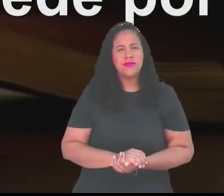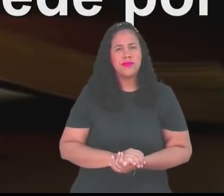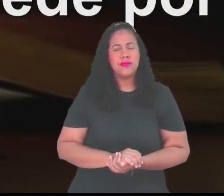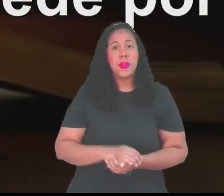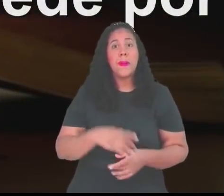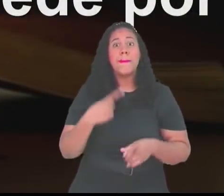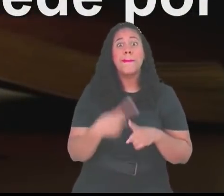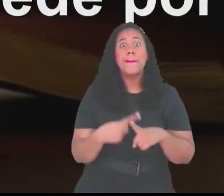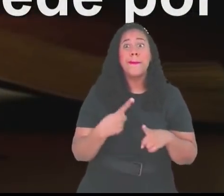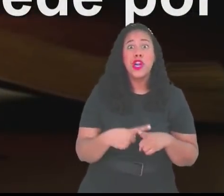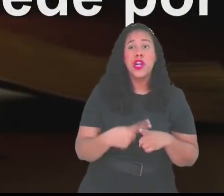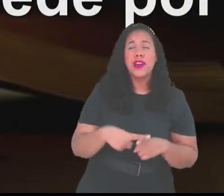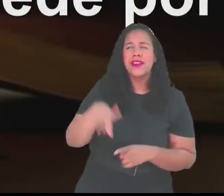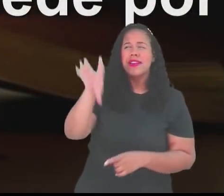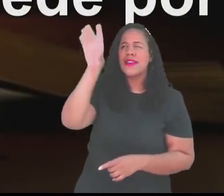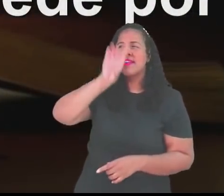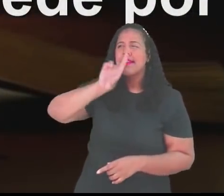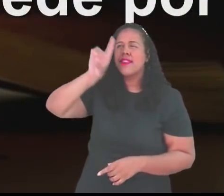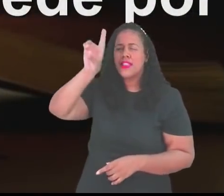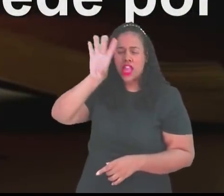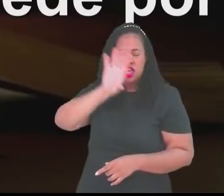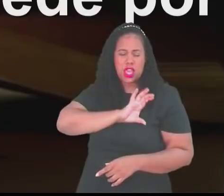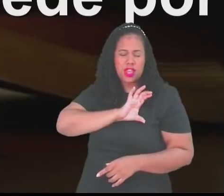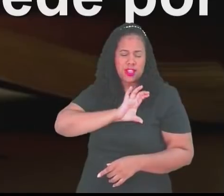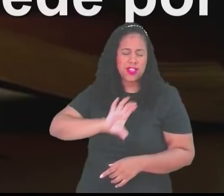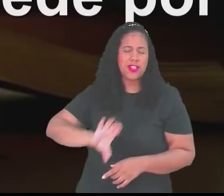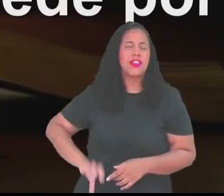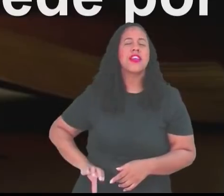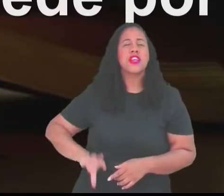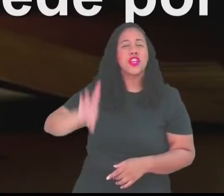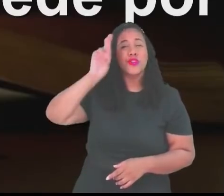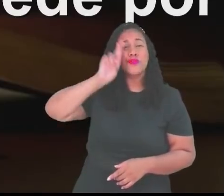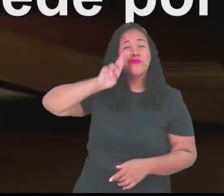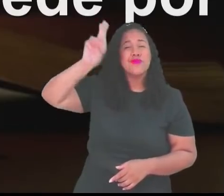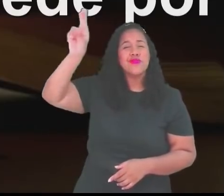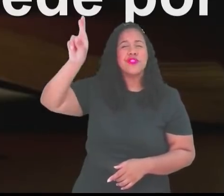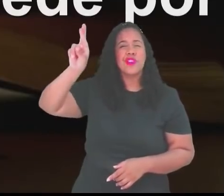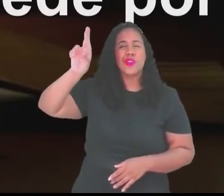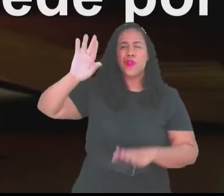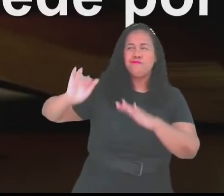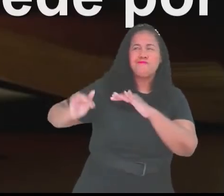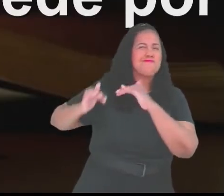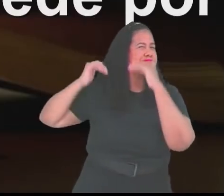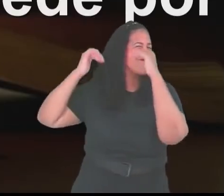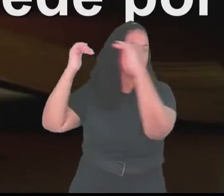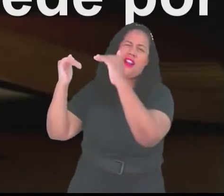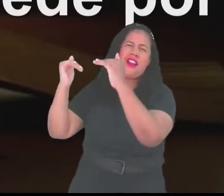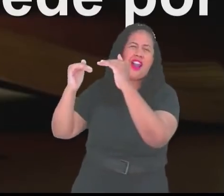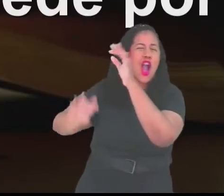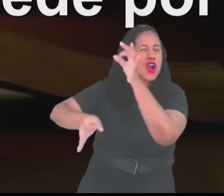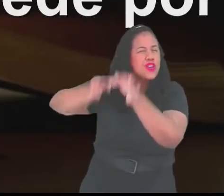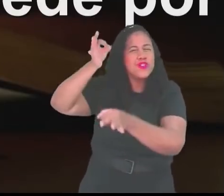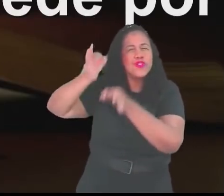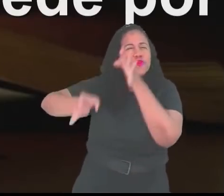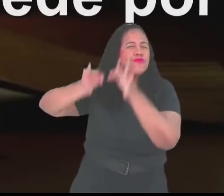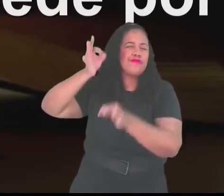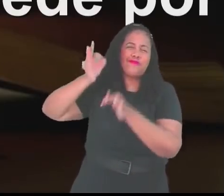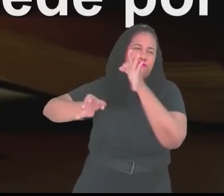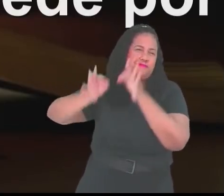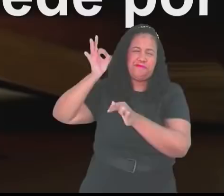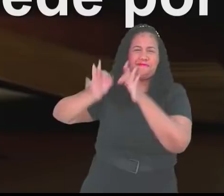Pois é Cristo, o Senhor, soberano, justificador,